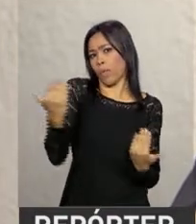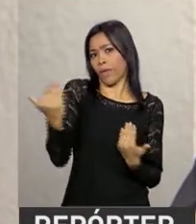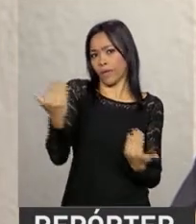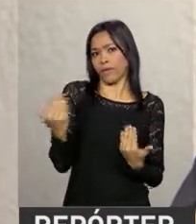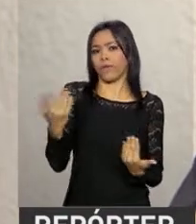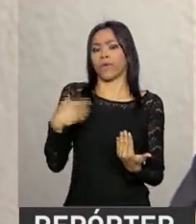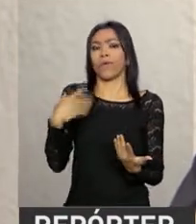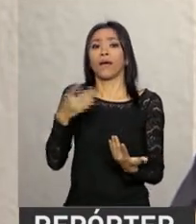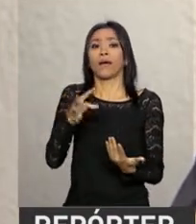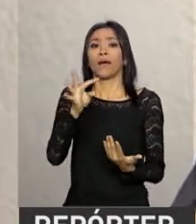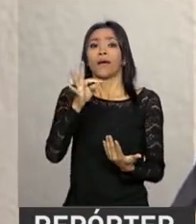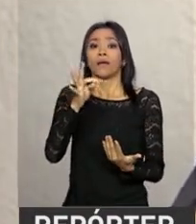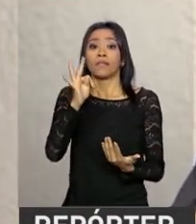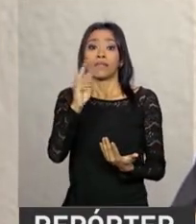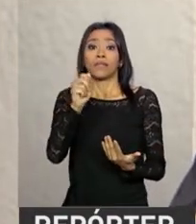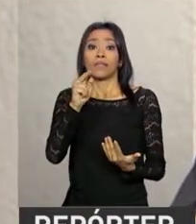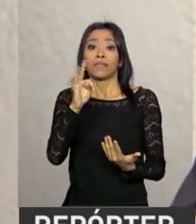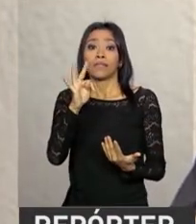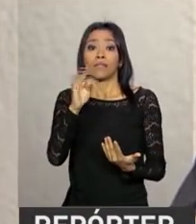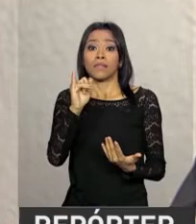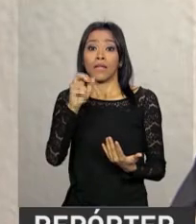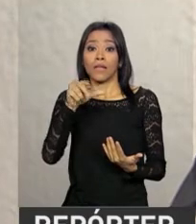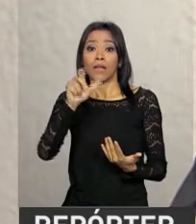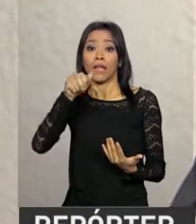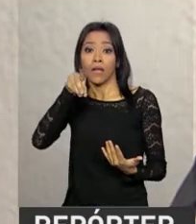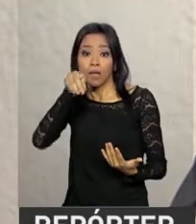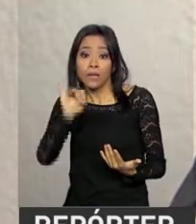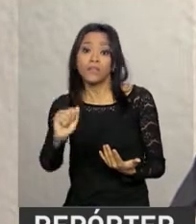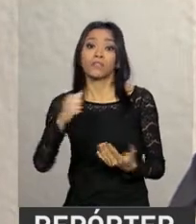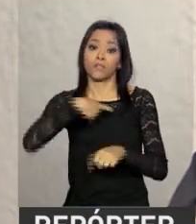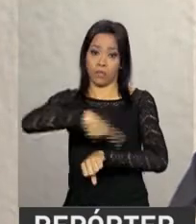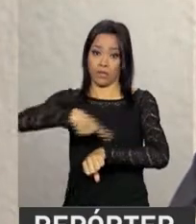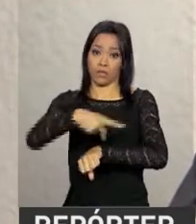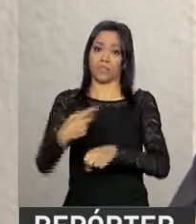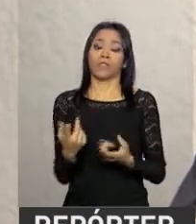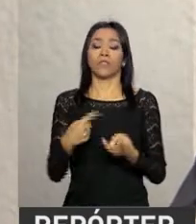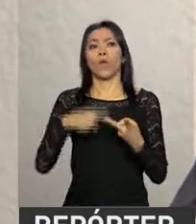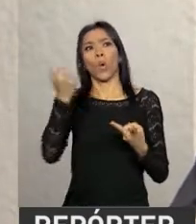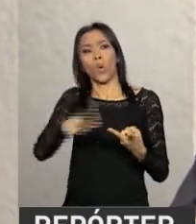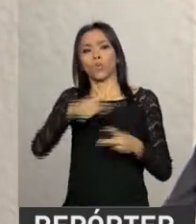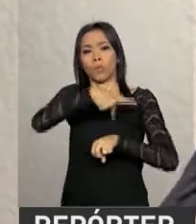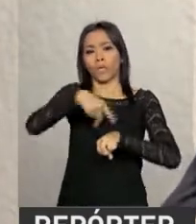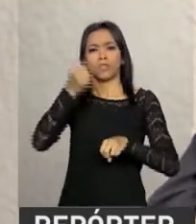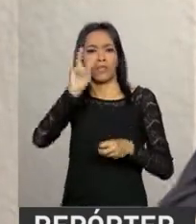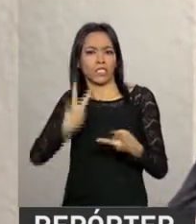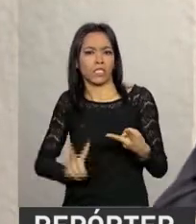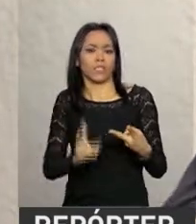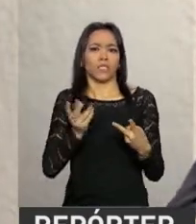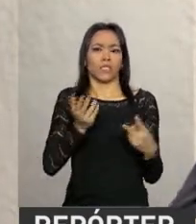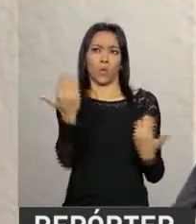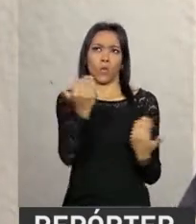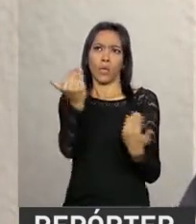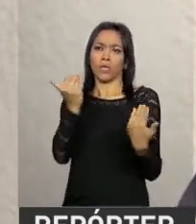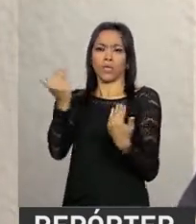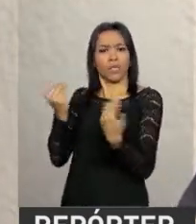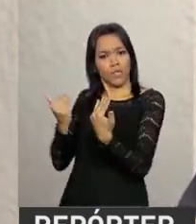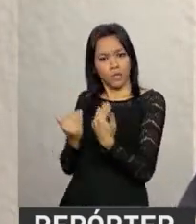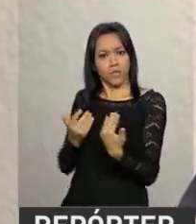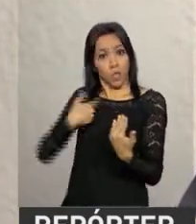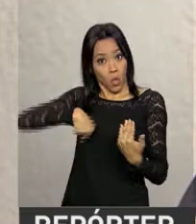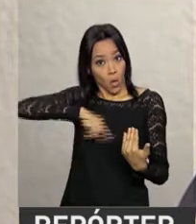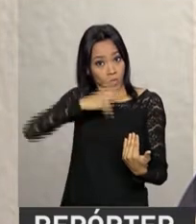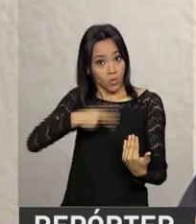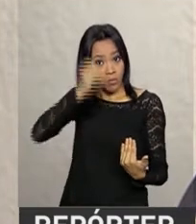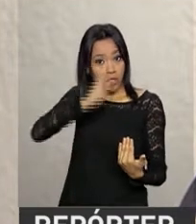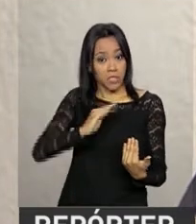tailândia como aaa ao vietnã em várias frentes onde nós temos